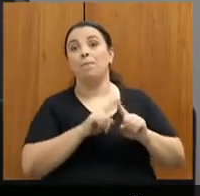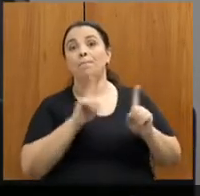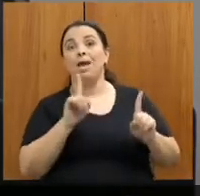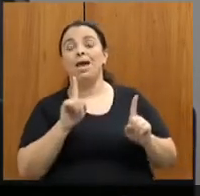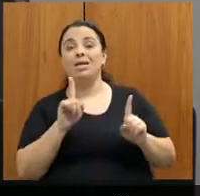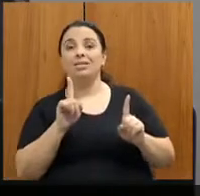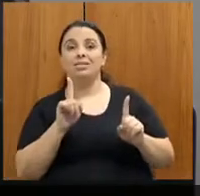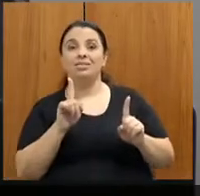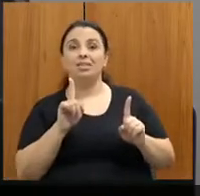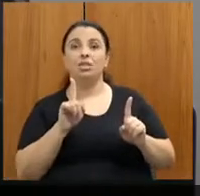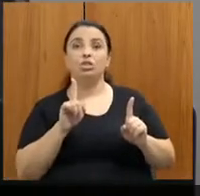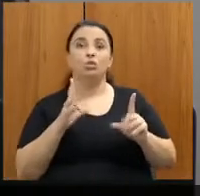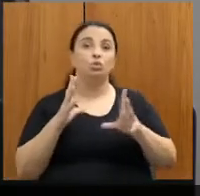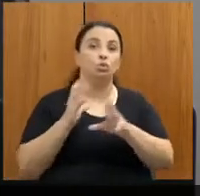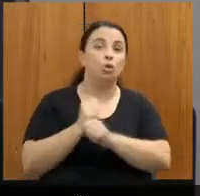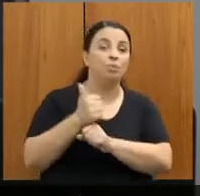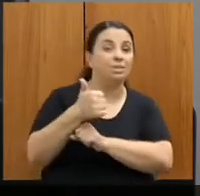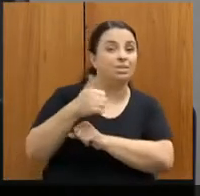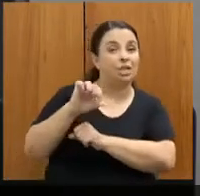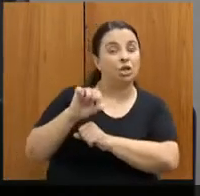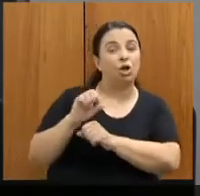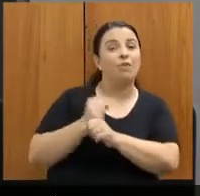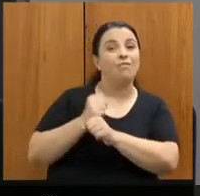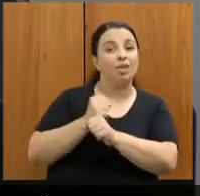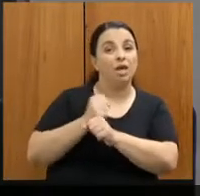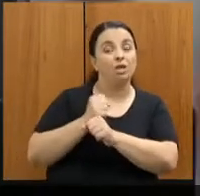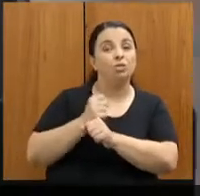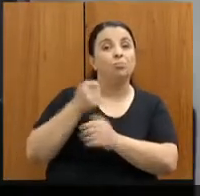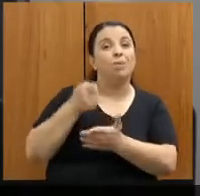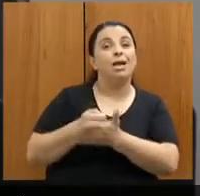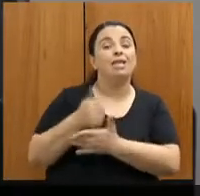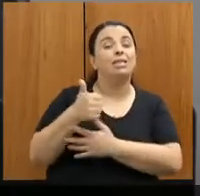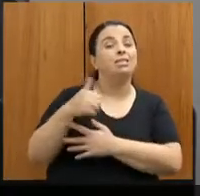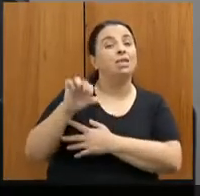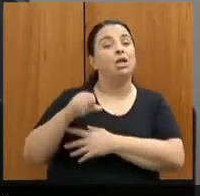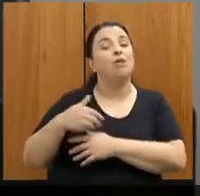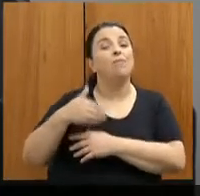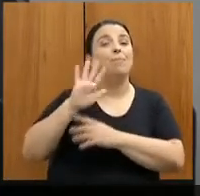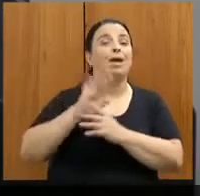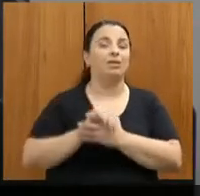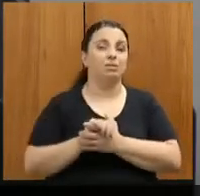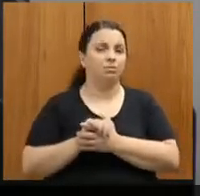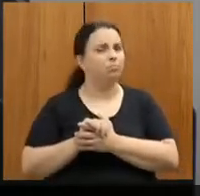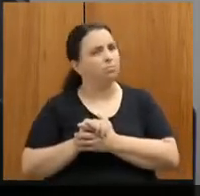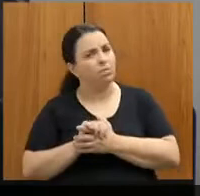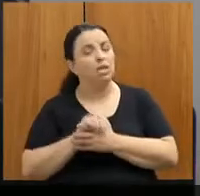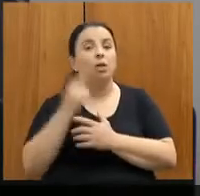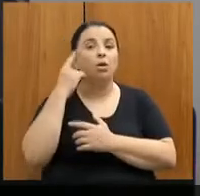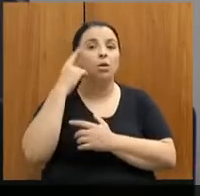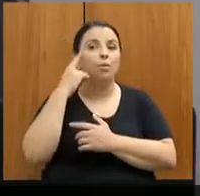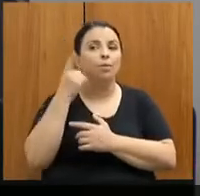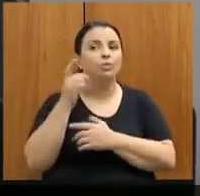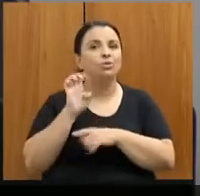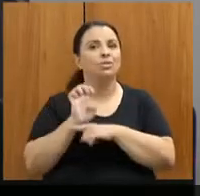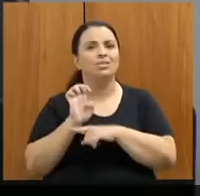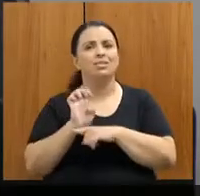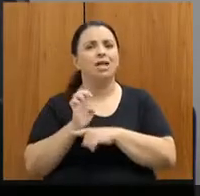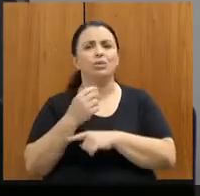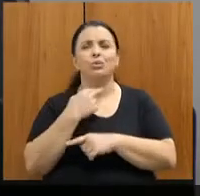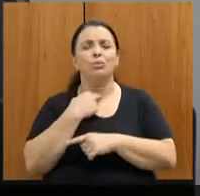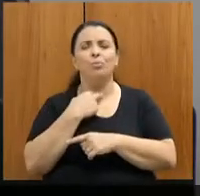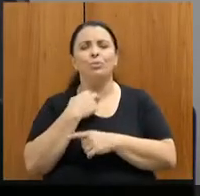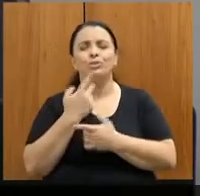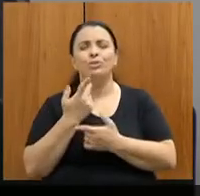não aderisse a isso soma-se o fato de que o estado não poderia contar com a